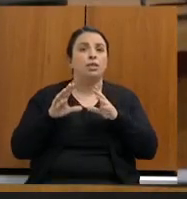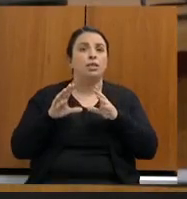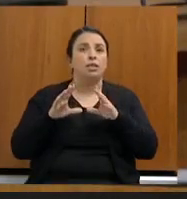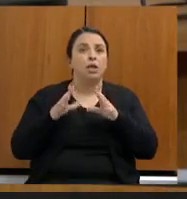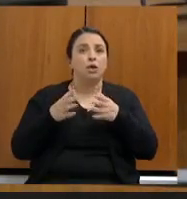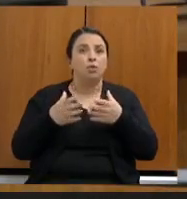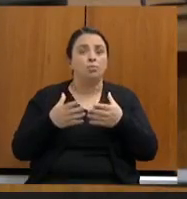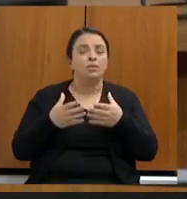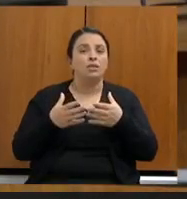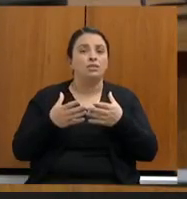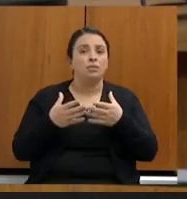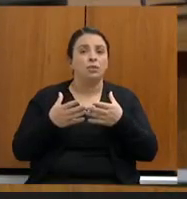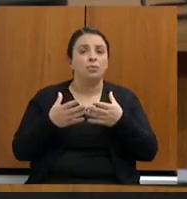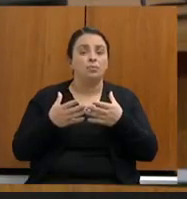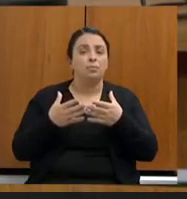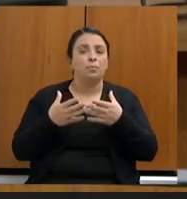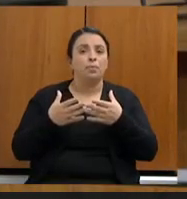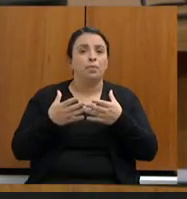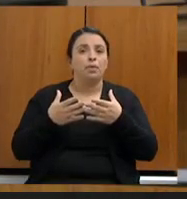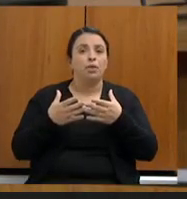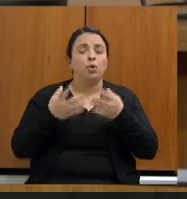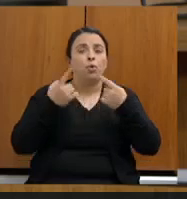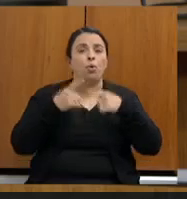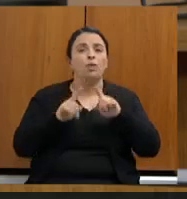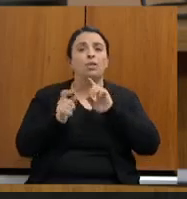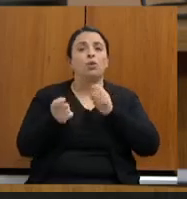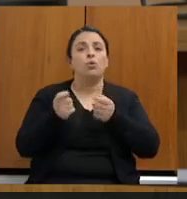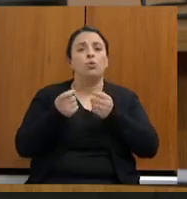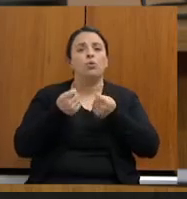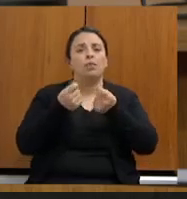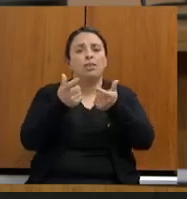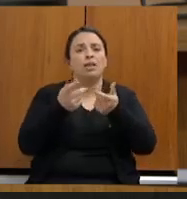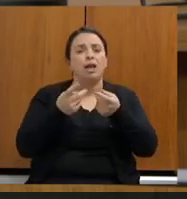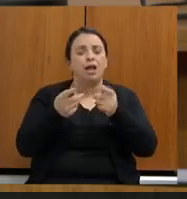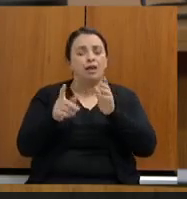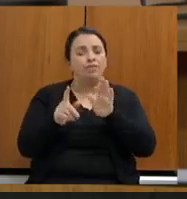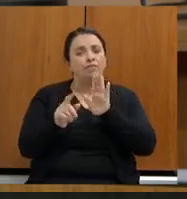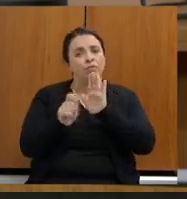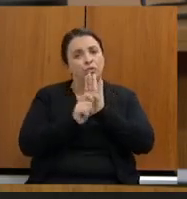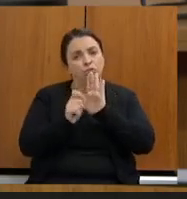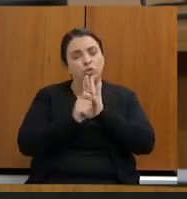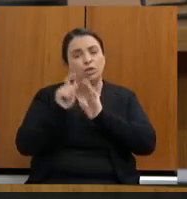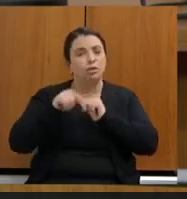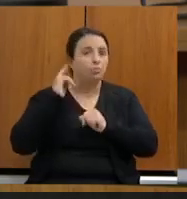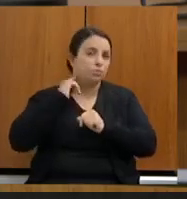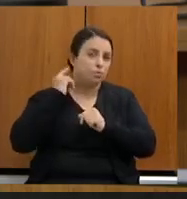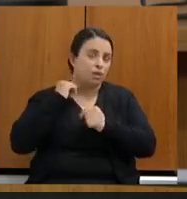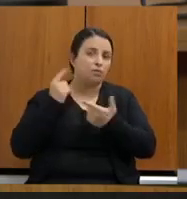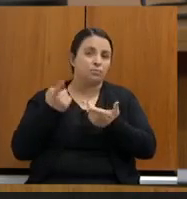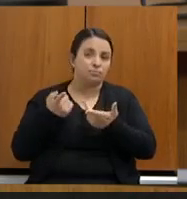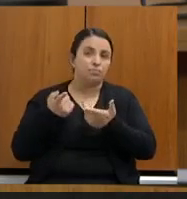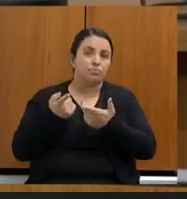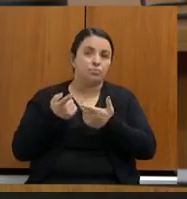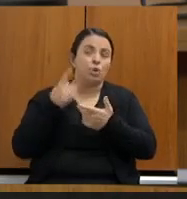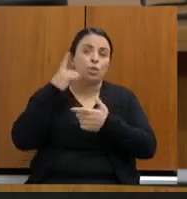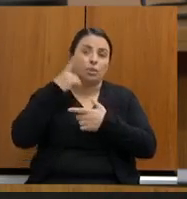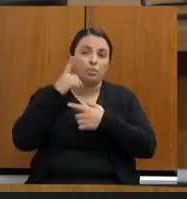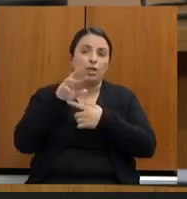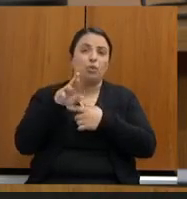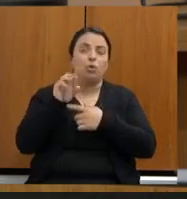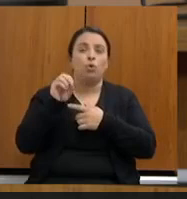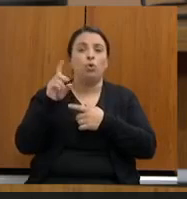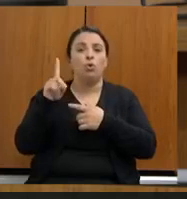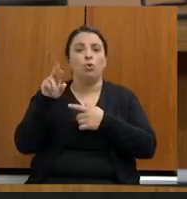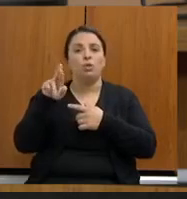Deputado sargento Rodrigues foi o relator bom então eu eu eu não sinto isso agora eu tenho um pensamento